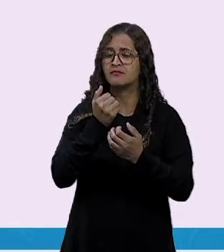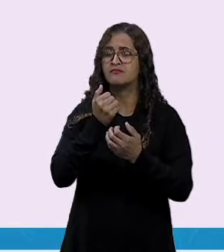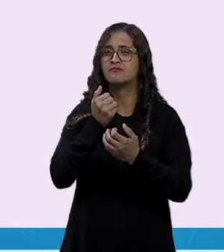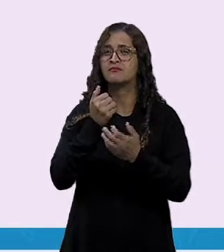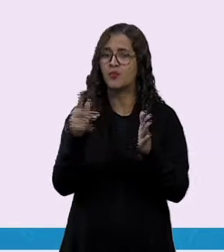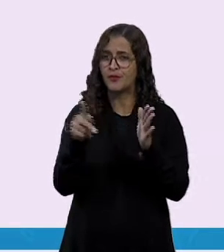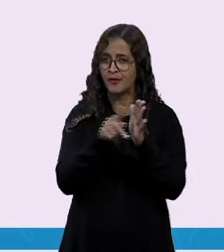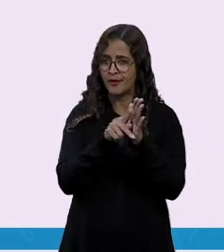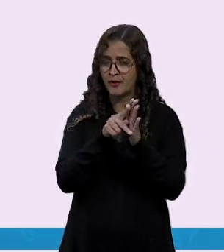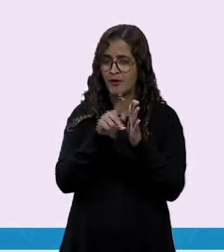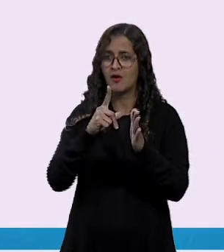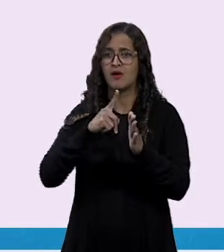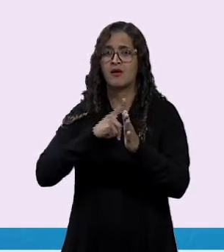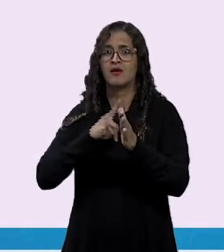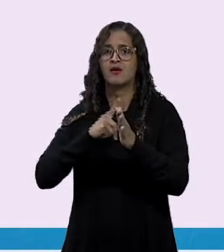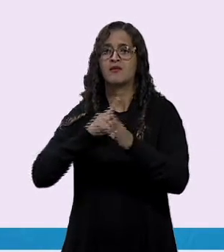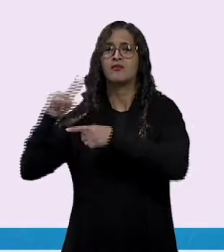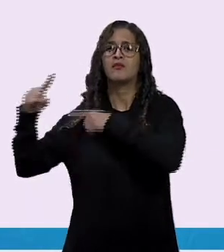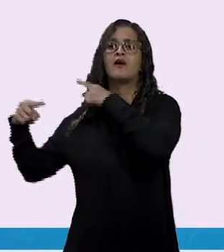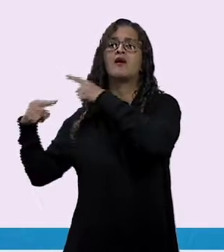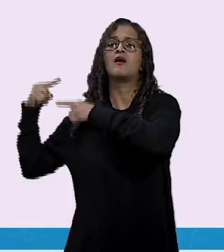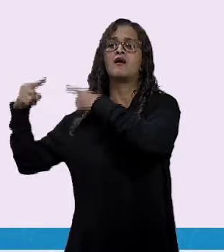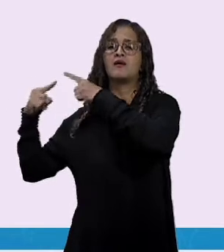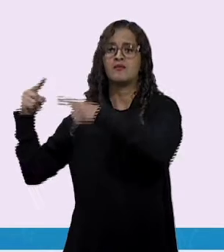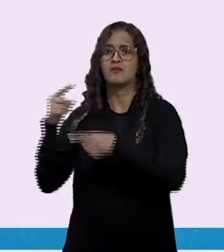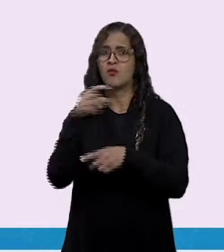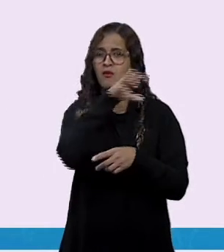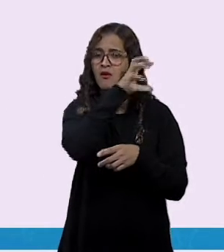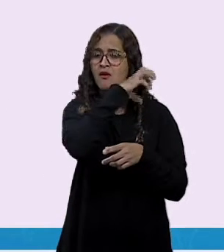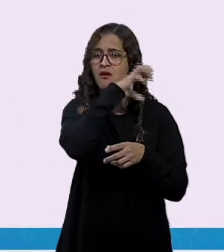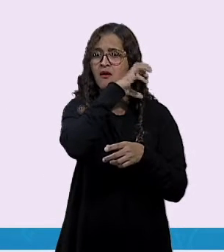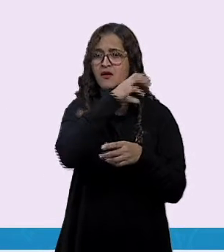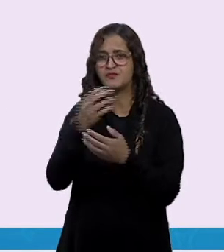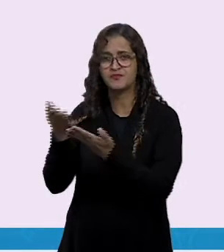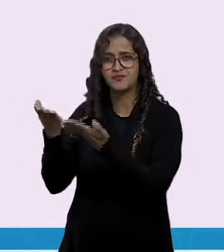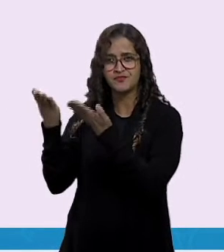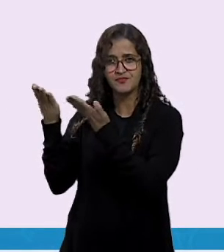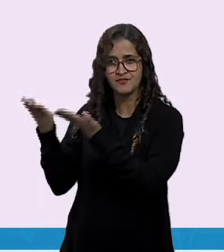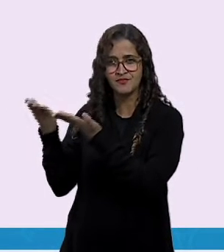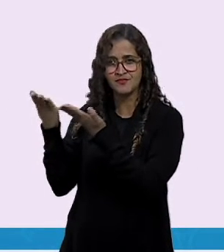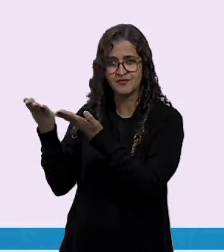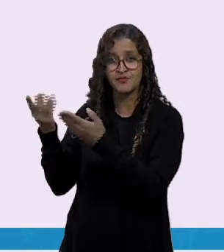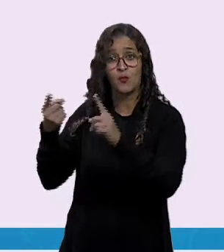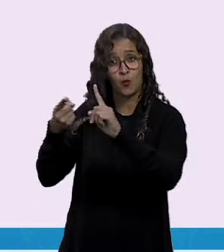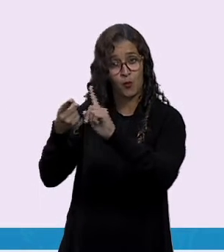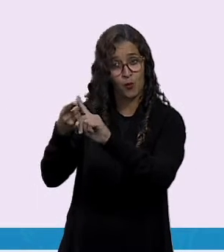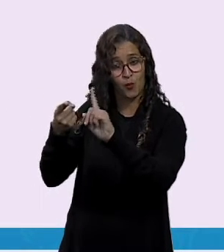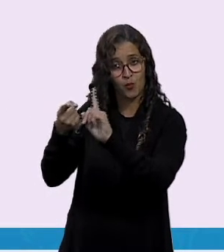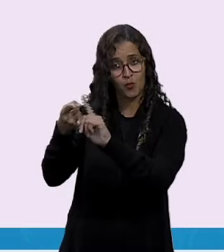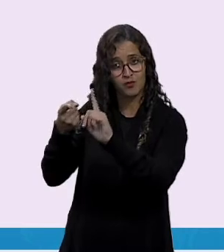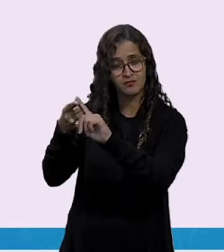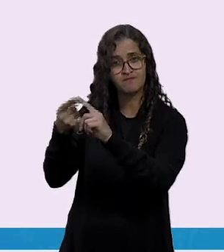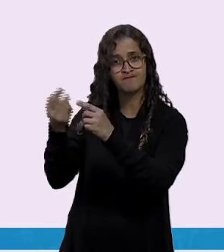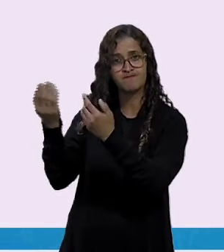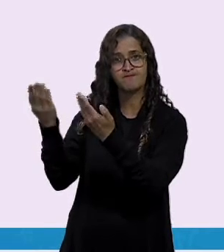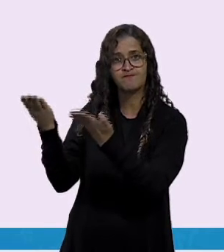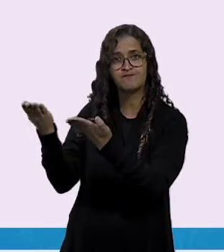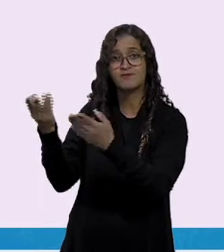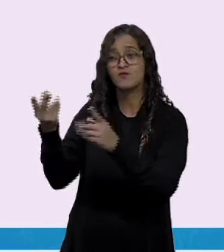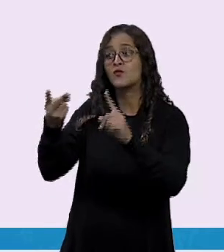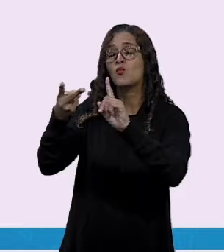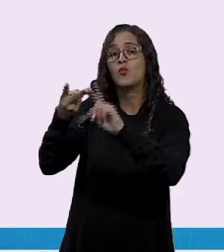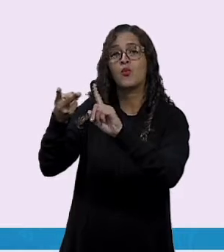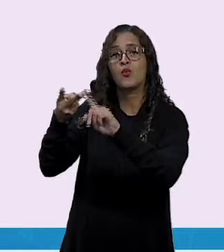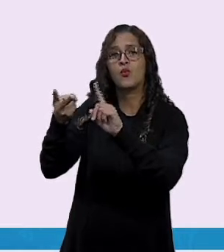na sua reprodução, esses animais do exemplo que a professora trouxe são vivíparos.